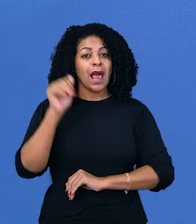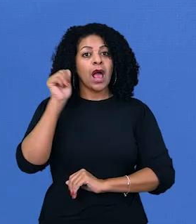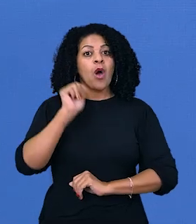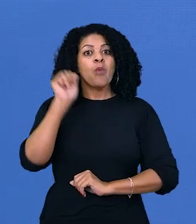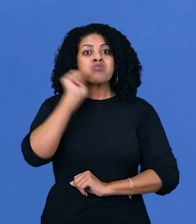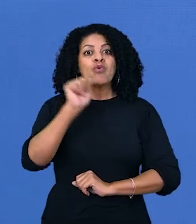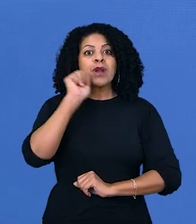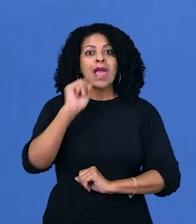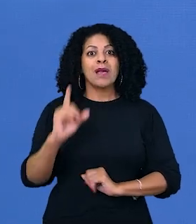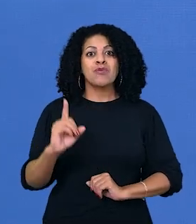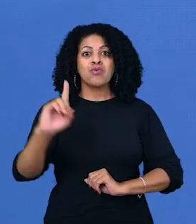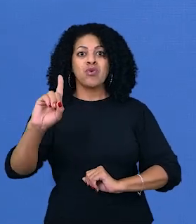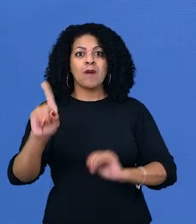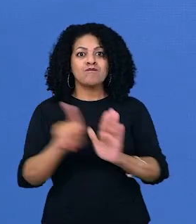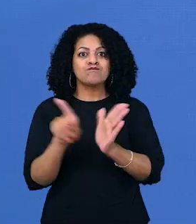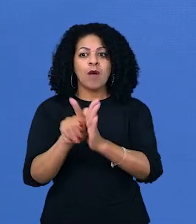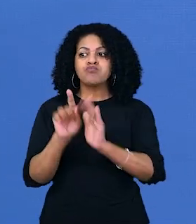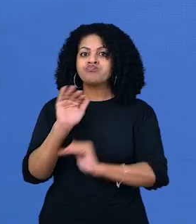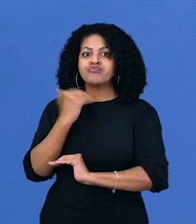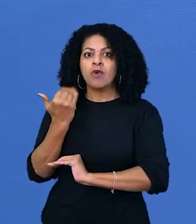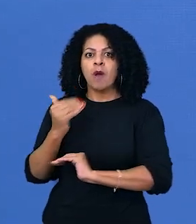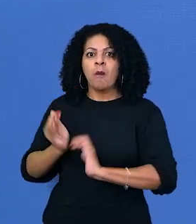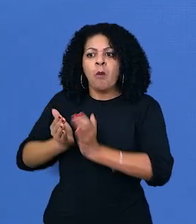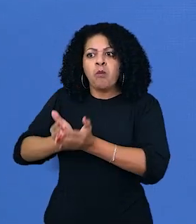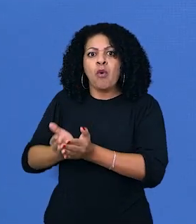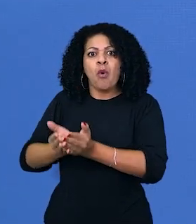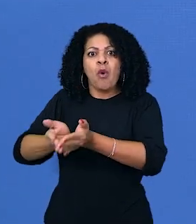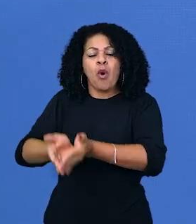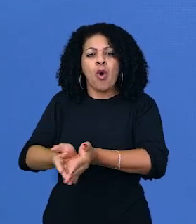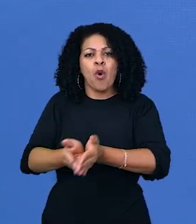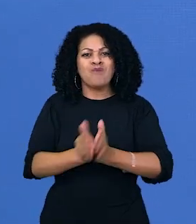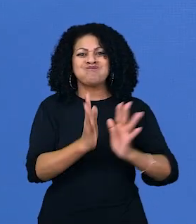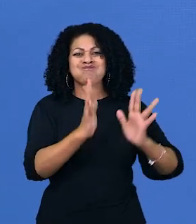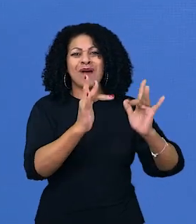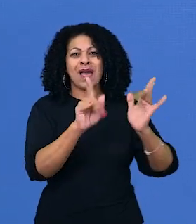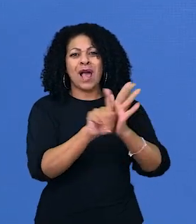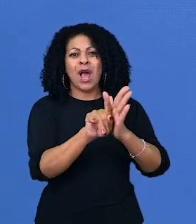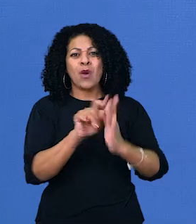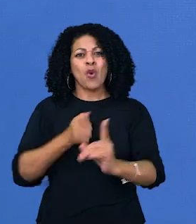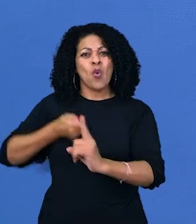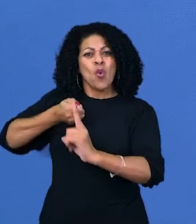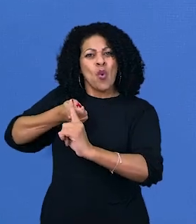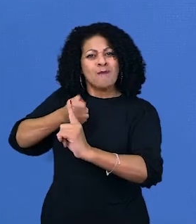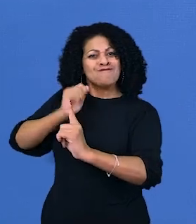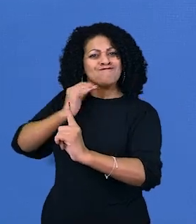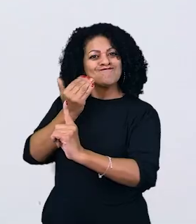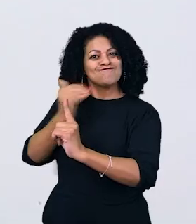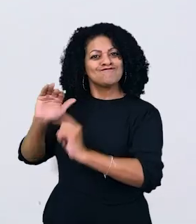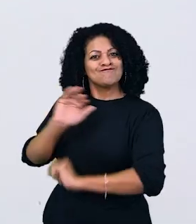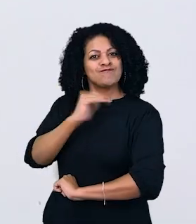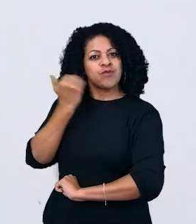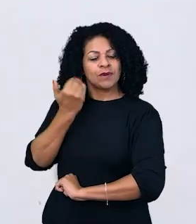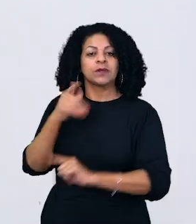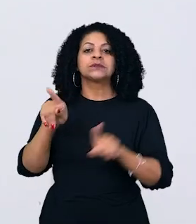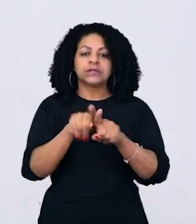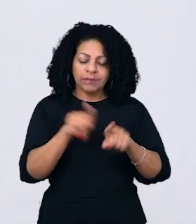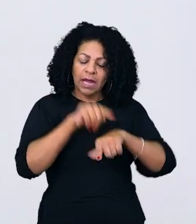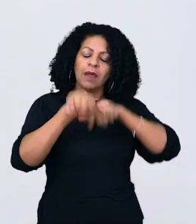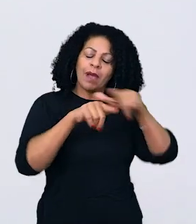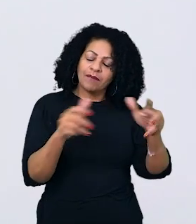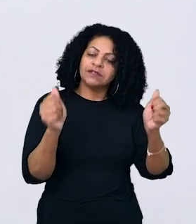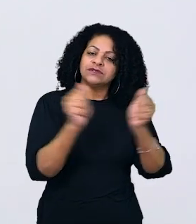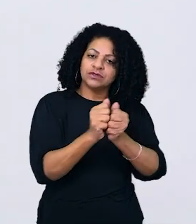uma trabalhadora num navio de cruzeiro. Ela foi morta pelo próprio namorado, que também era tripulante. A empresa havia